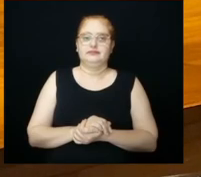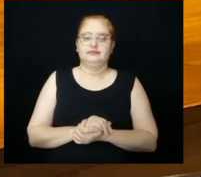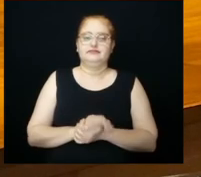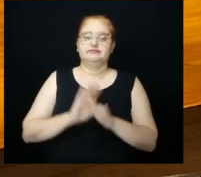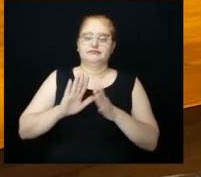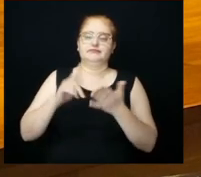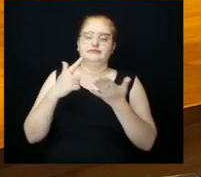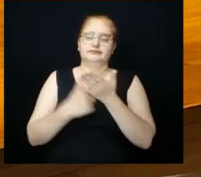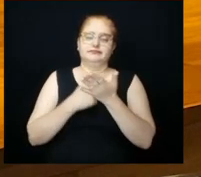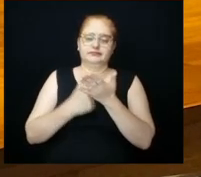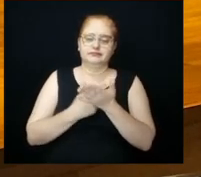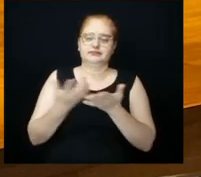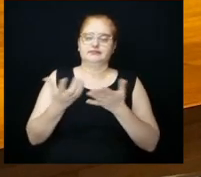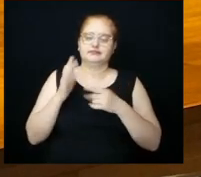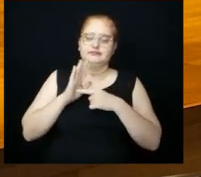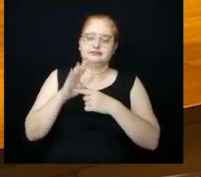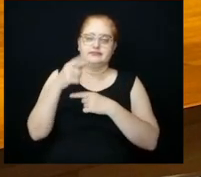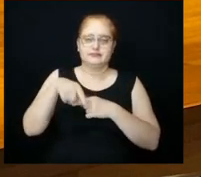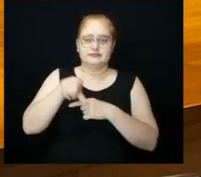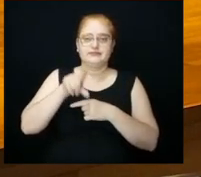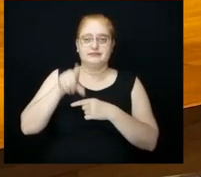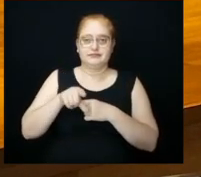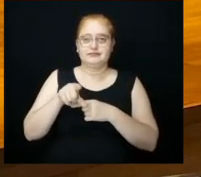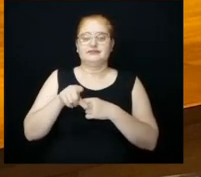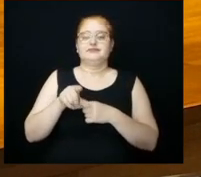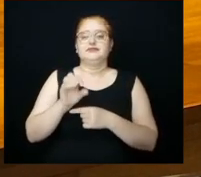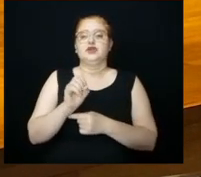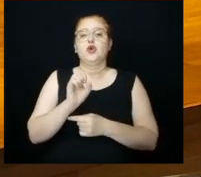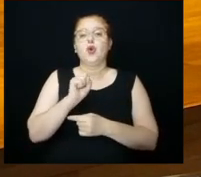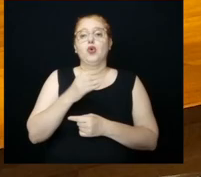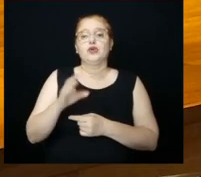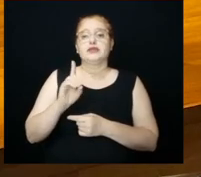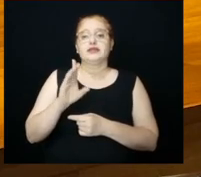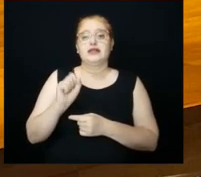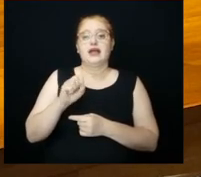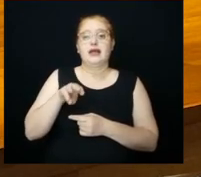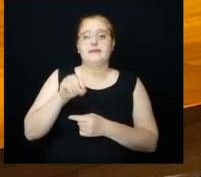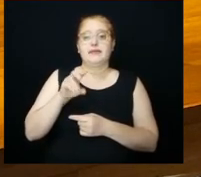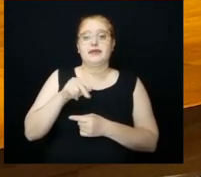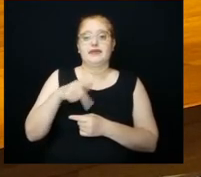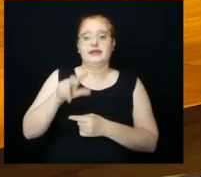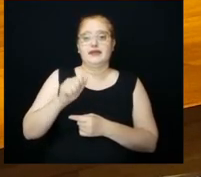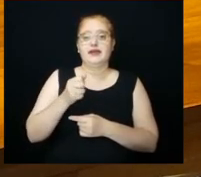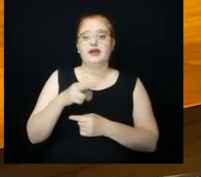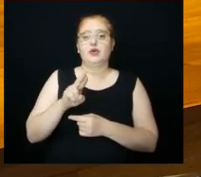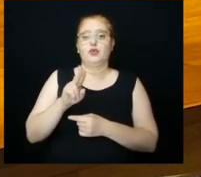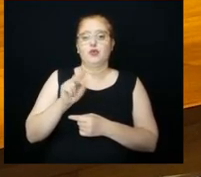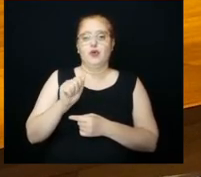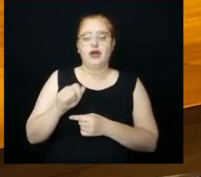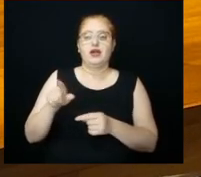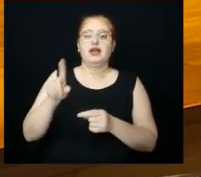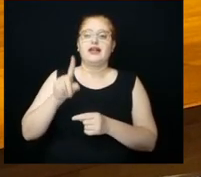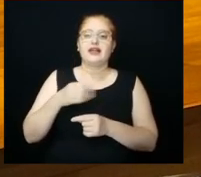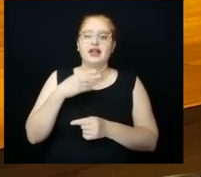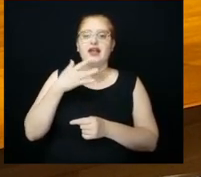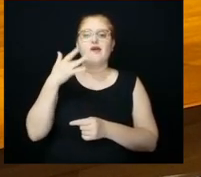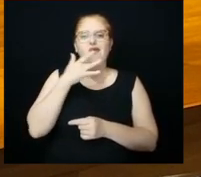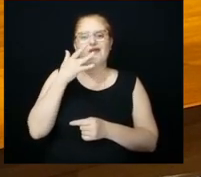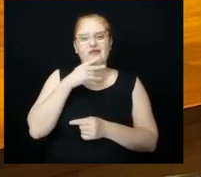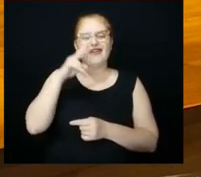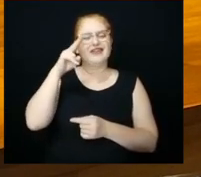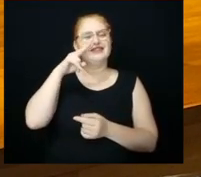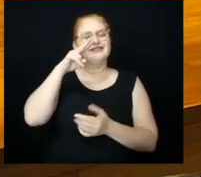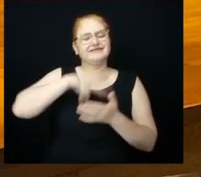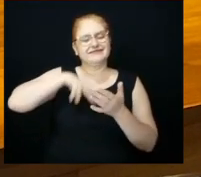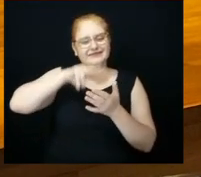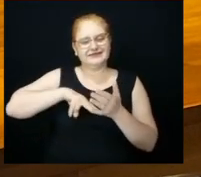Mas o livro que eu quero trazer para vocês é Os da Minha Rua. É um livro muito gostoso de ler, até de trabalhar também com os alunos. Ele